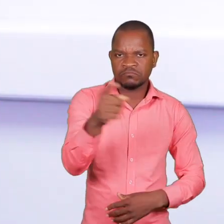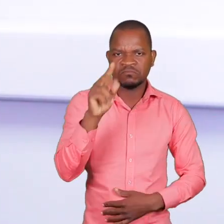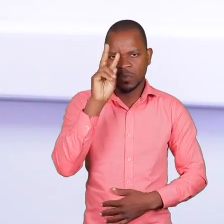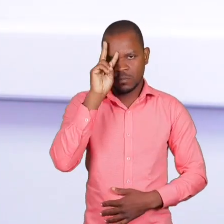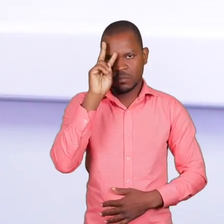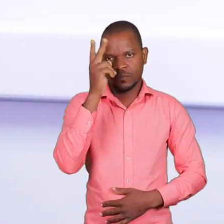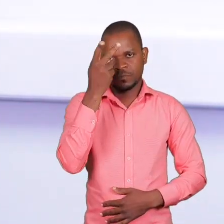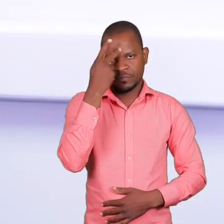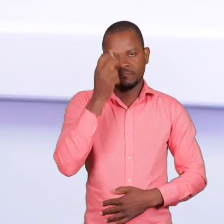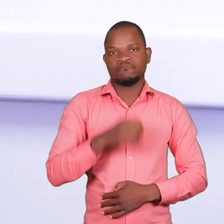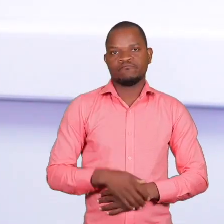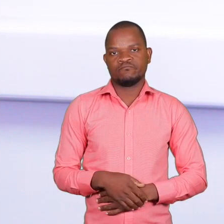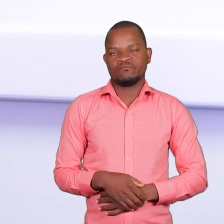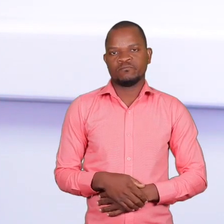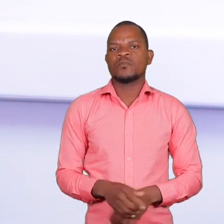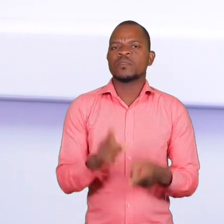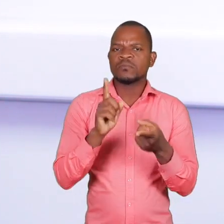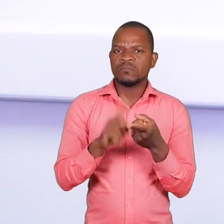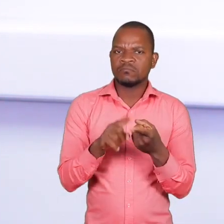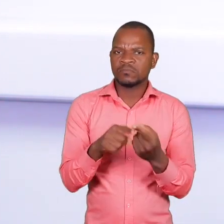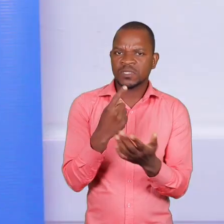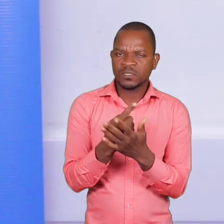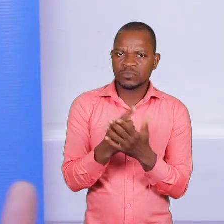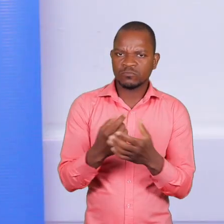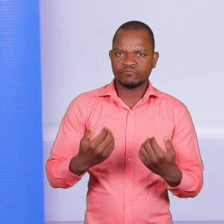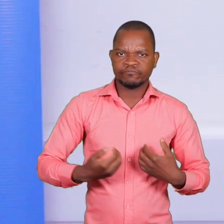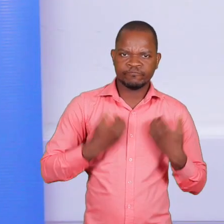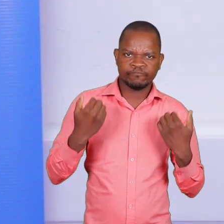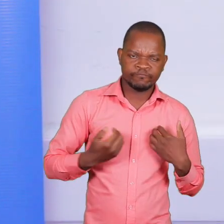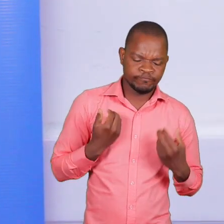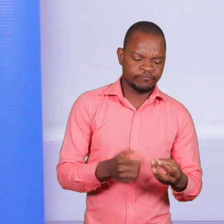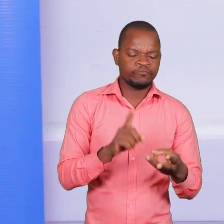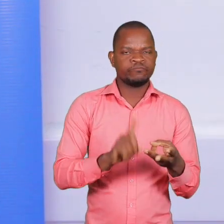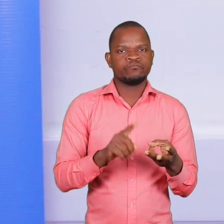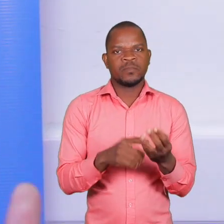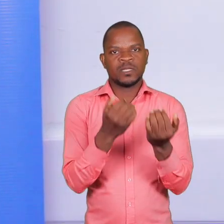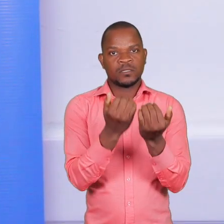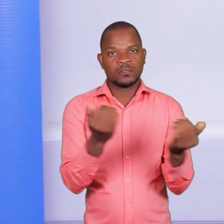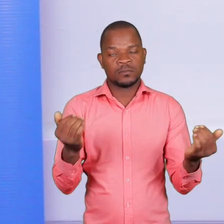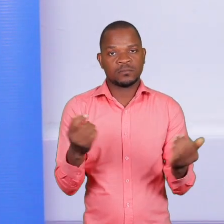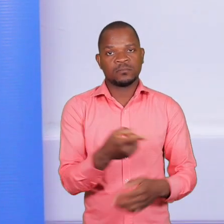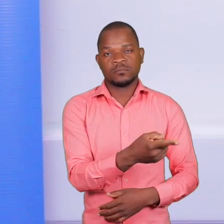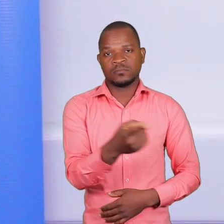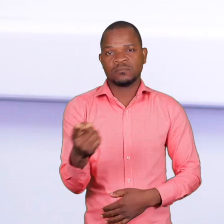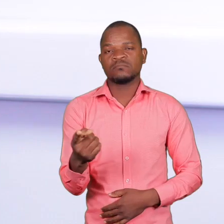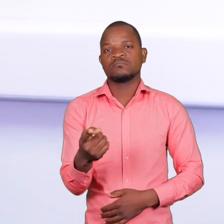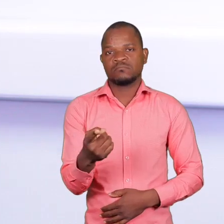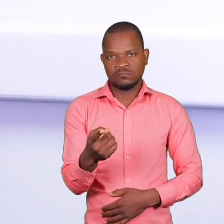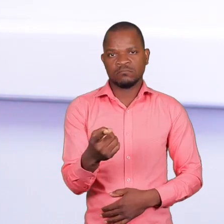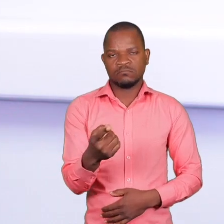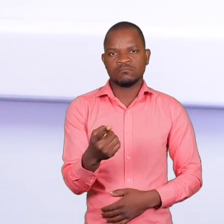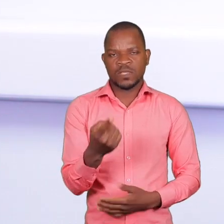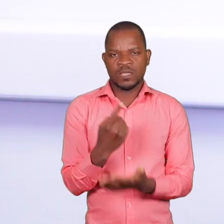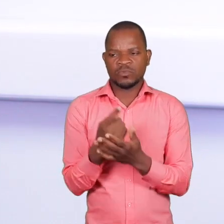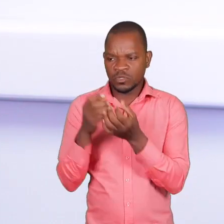temos que assegurar o envolvimento dos jovens, né, e das crianças, porque elas são as grandes mensageiras para os pais. Estamos